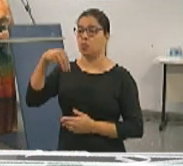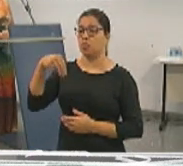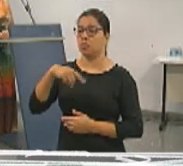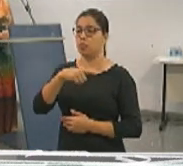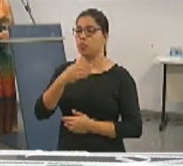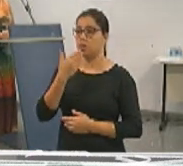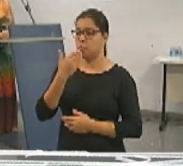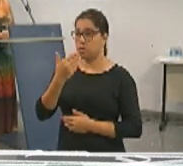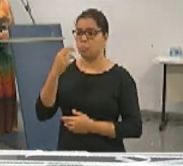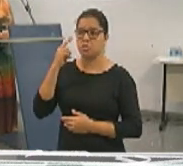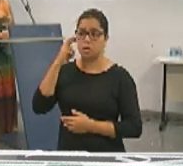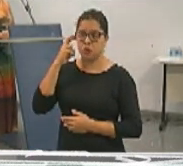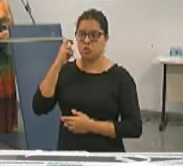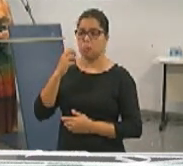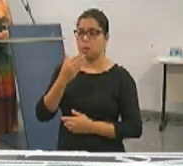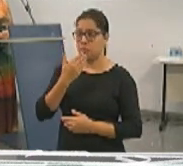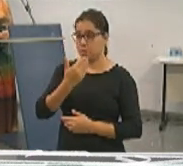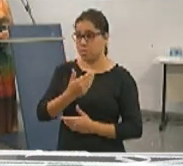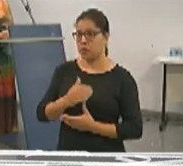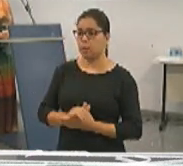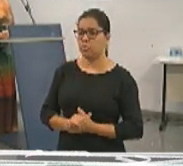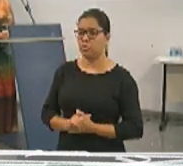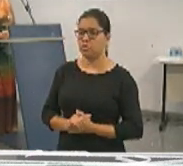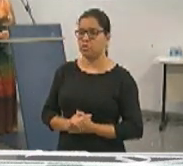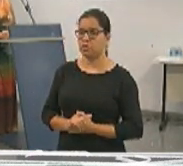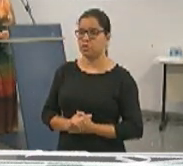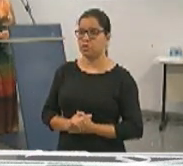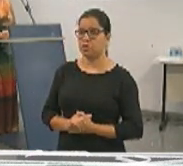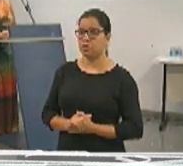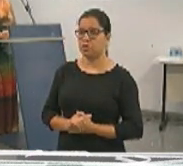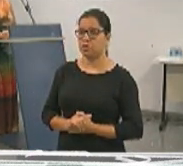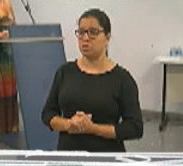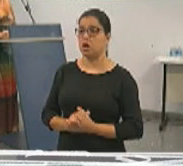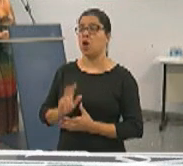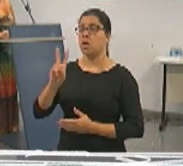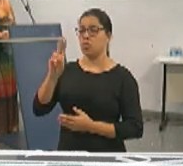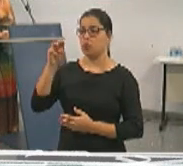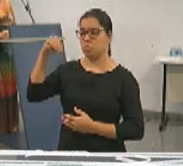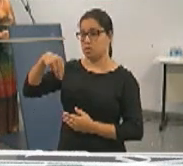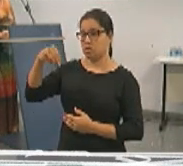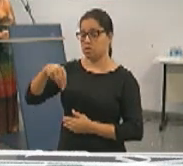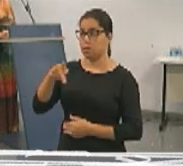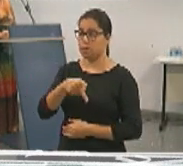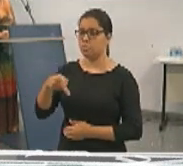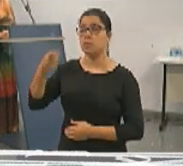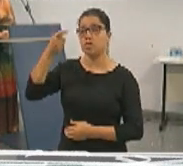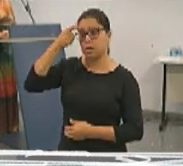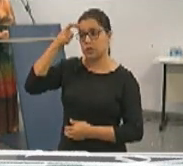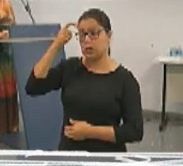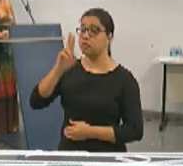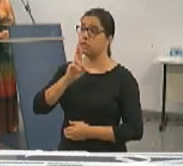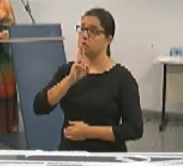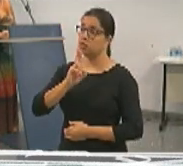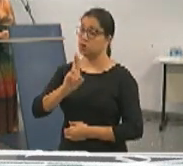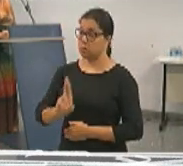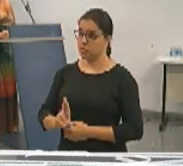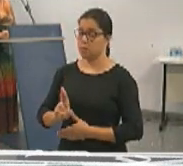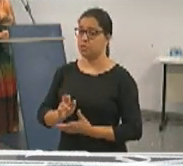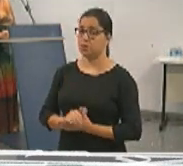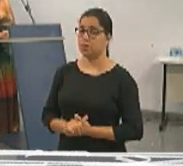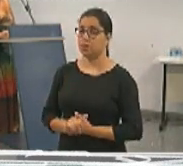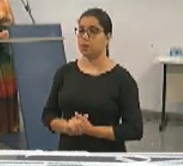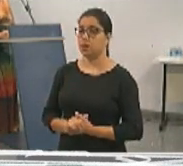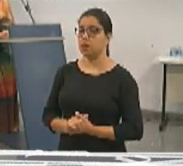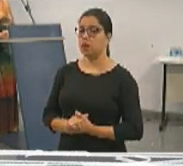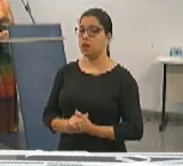sido citado. Eu vou aguardar a resposta de 2 minutos da professora Liane e volto